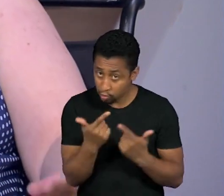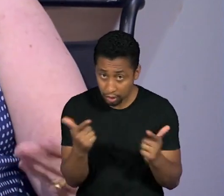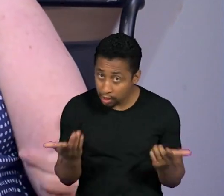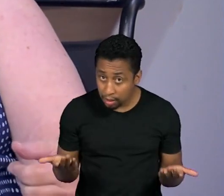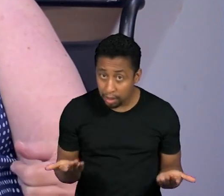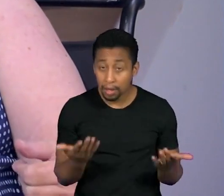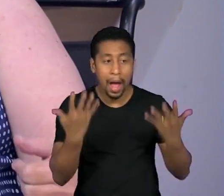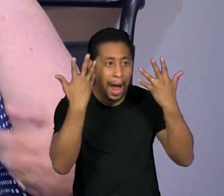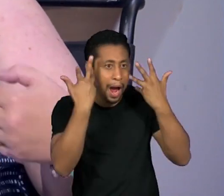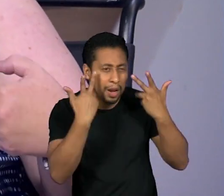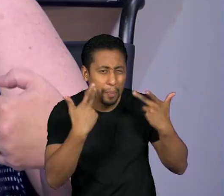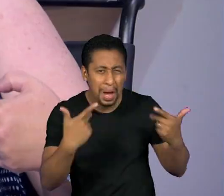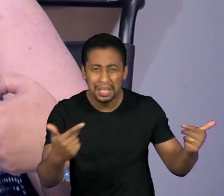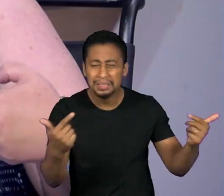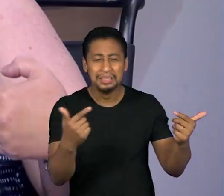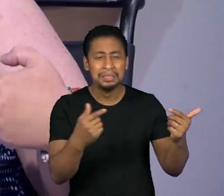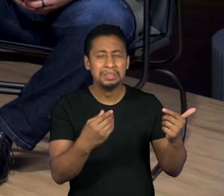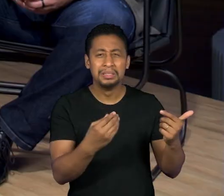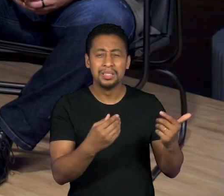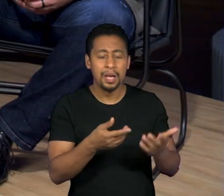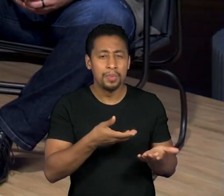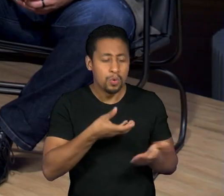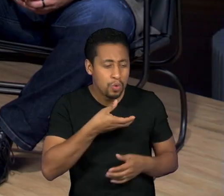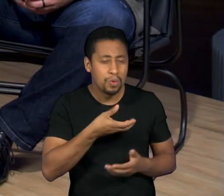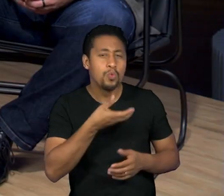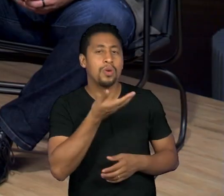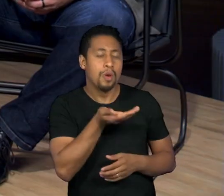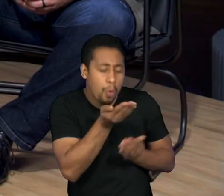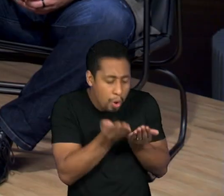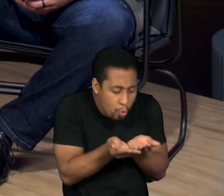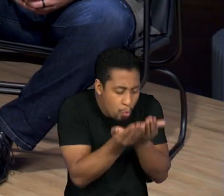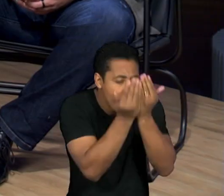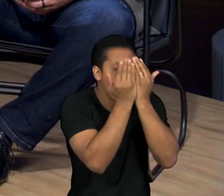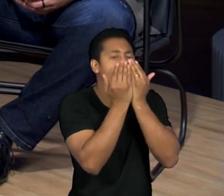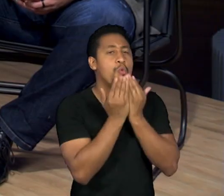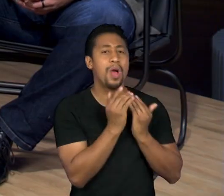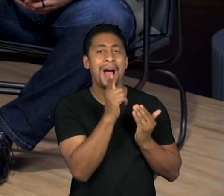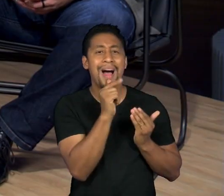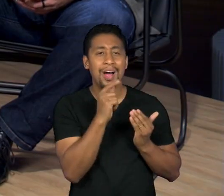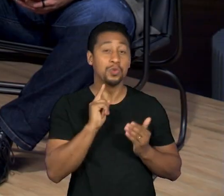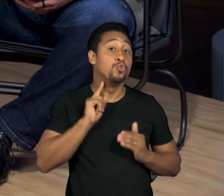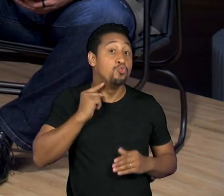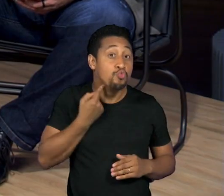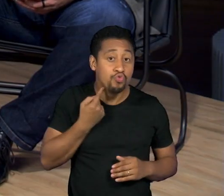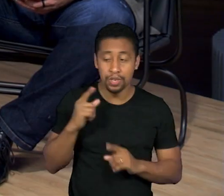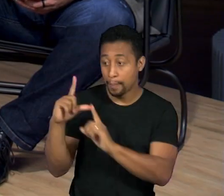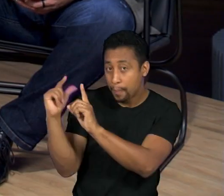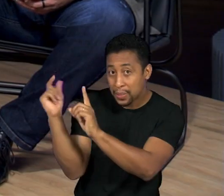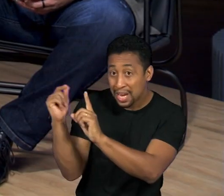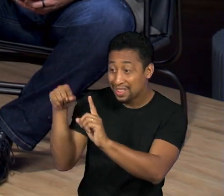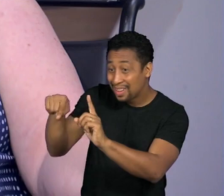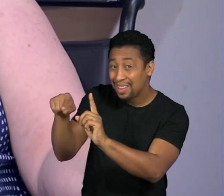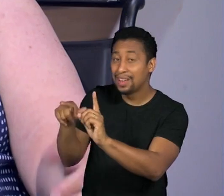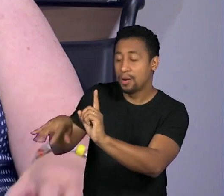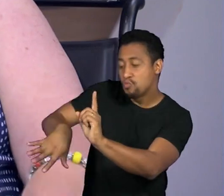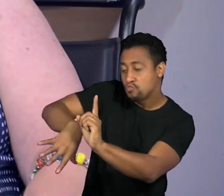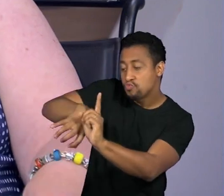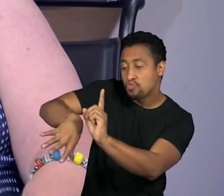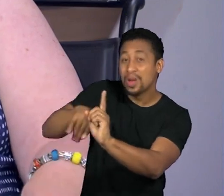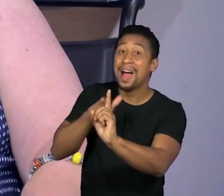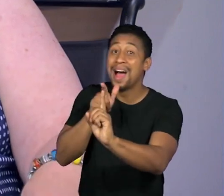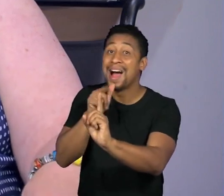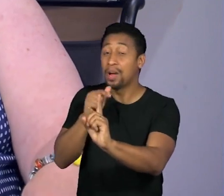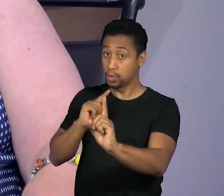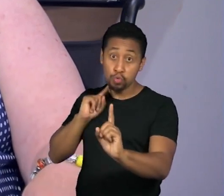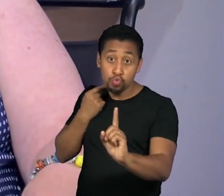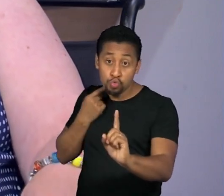própria qualidade da água, nós, humanos, não adianta ter dinheiro. O dinheiro não se transforma em